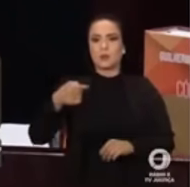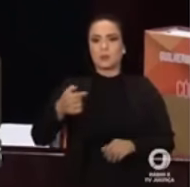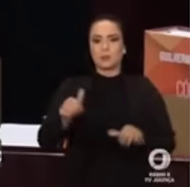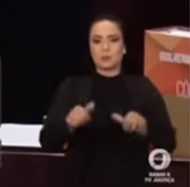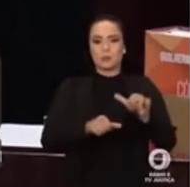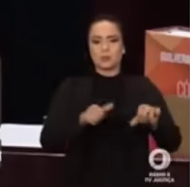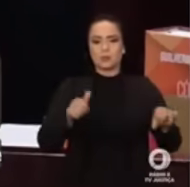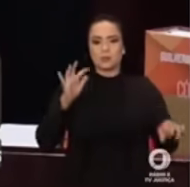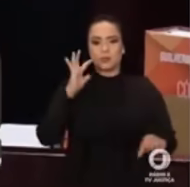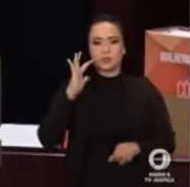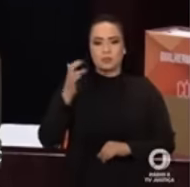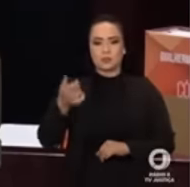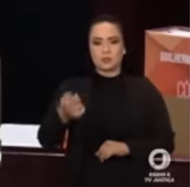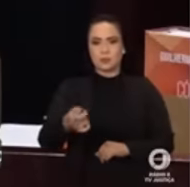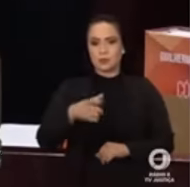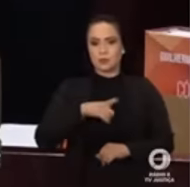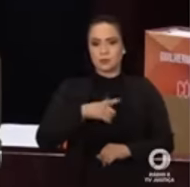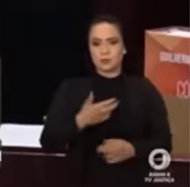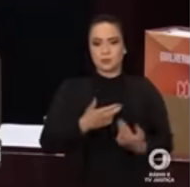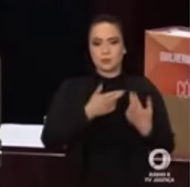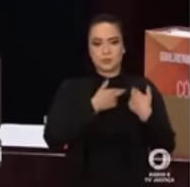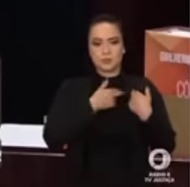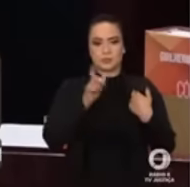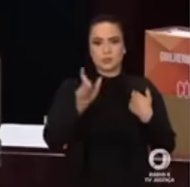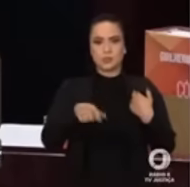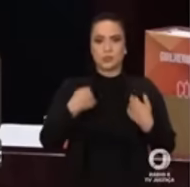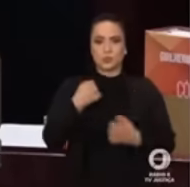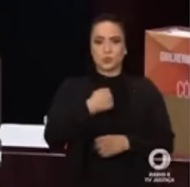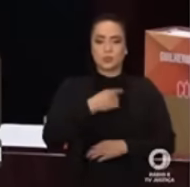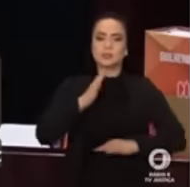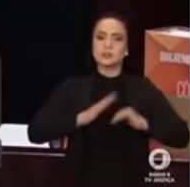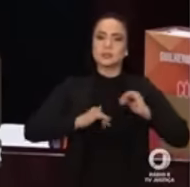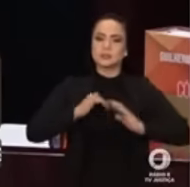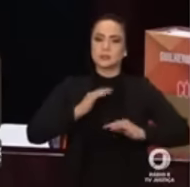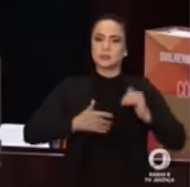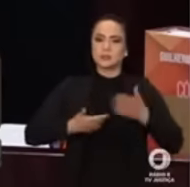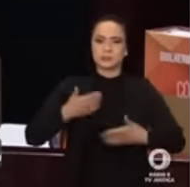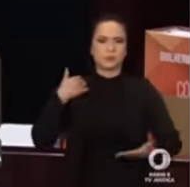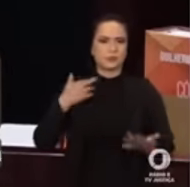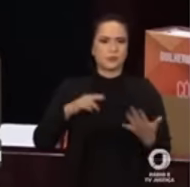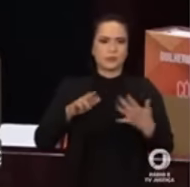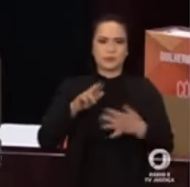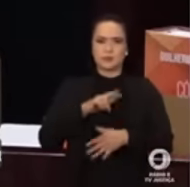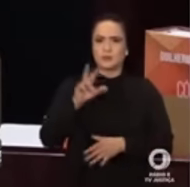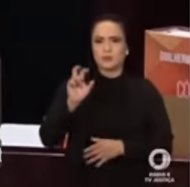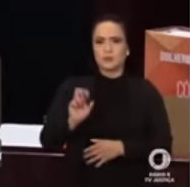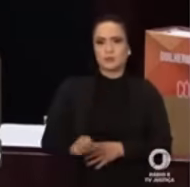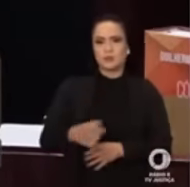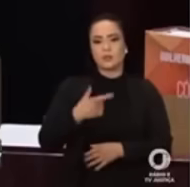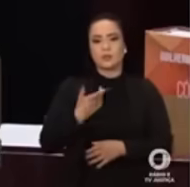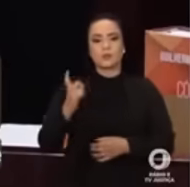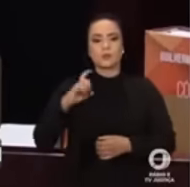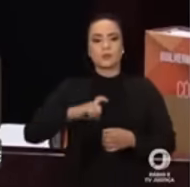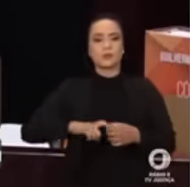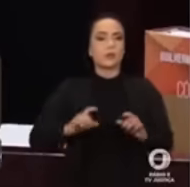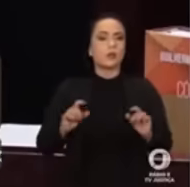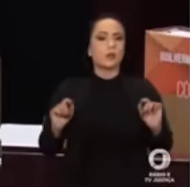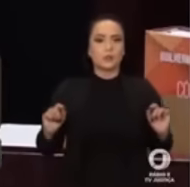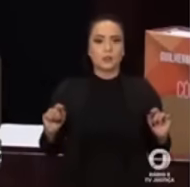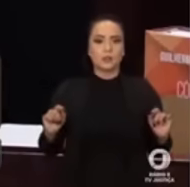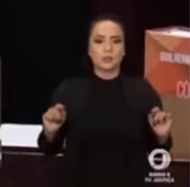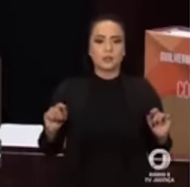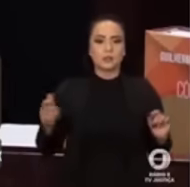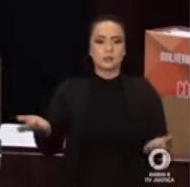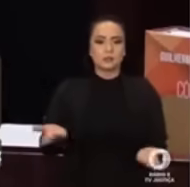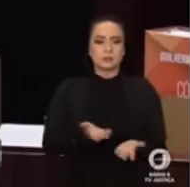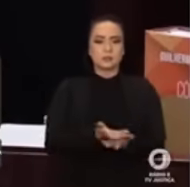da fixação das competências que nós já exercemos numerosíssimas vezes, e voltar atrás